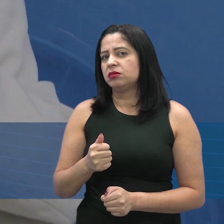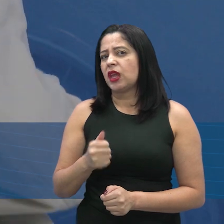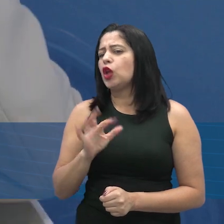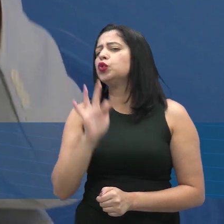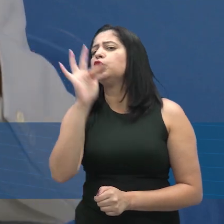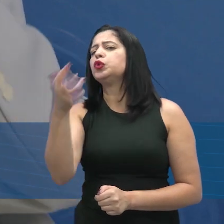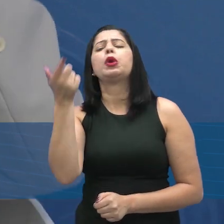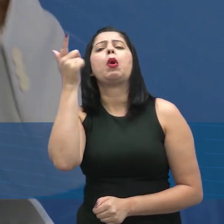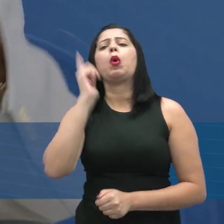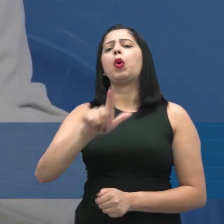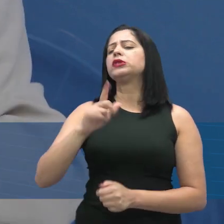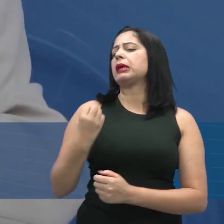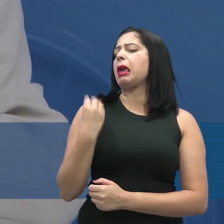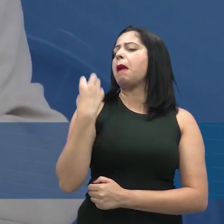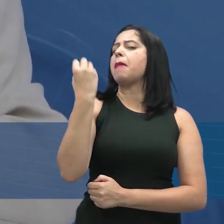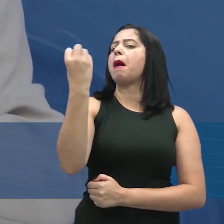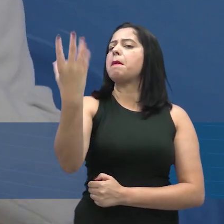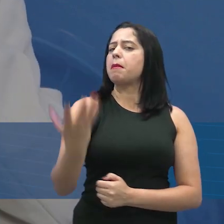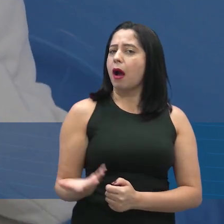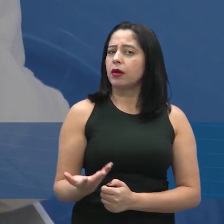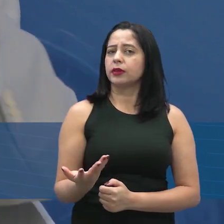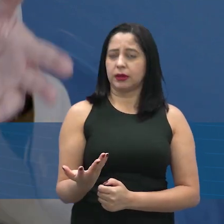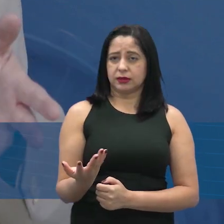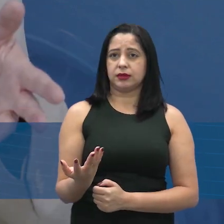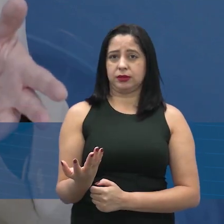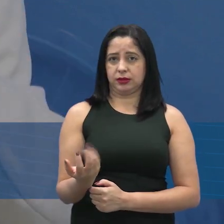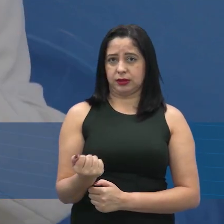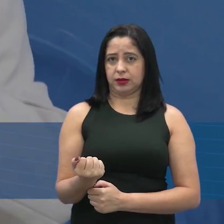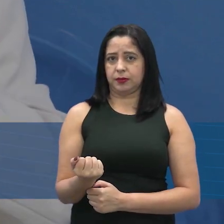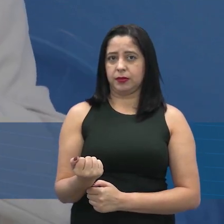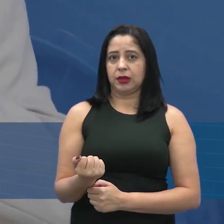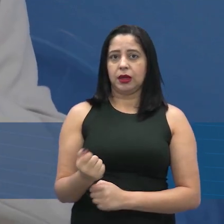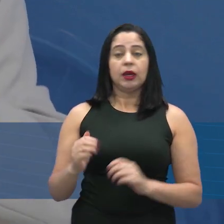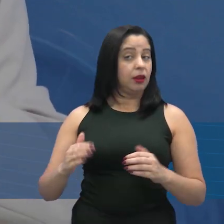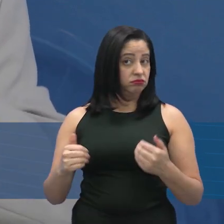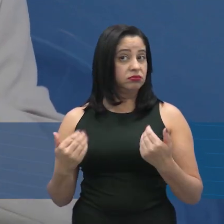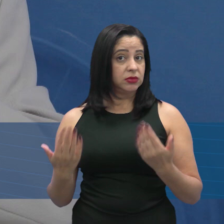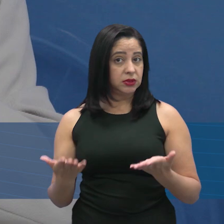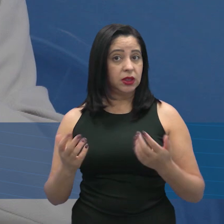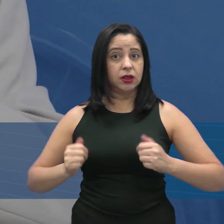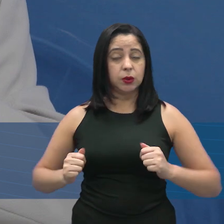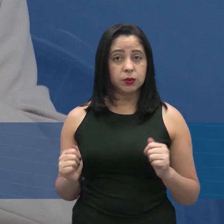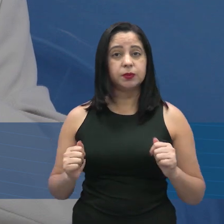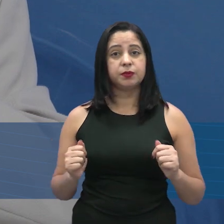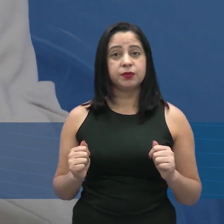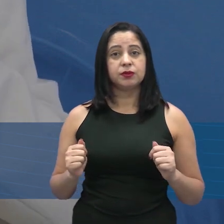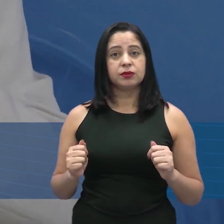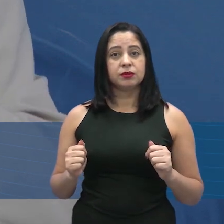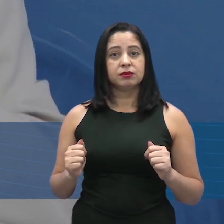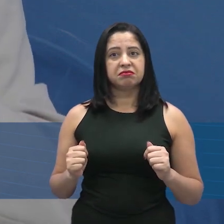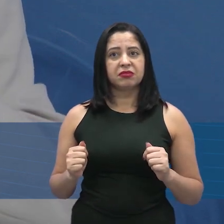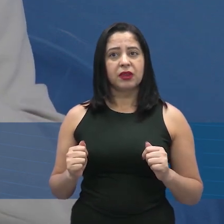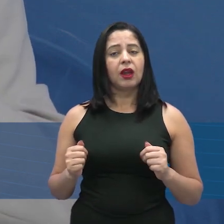um entretenimento de nível superior, não só para mim, como também para a família. Então, esse dado não